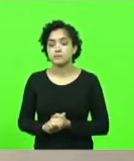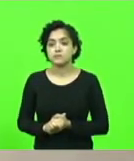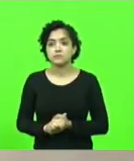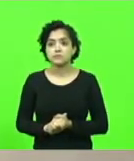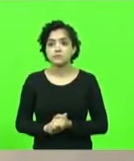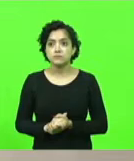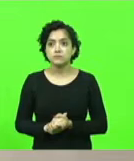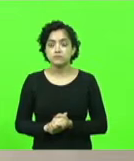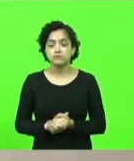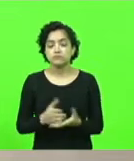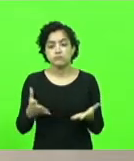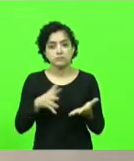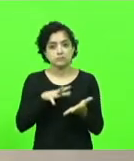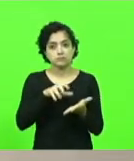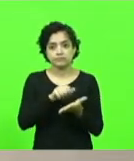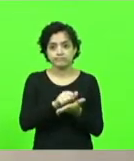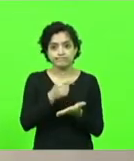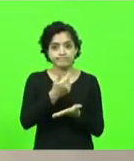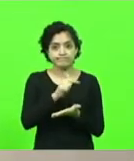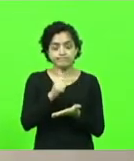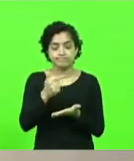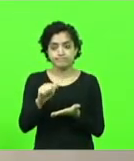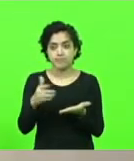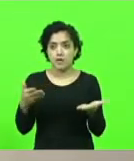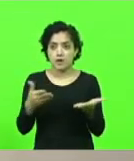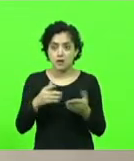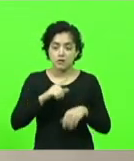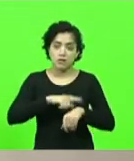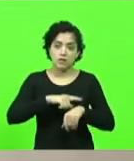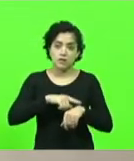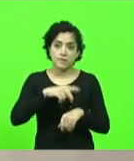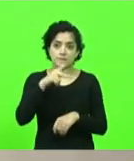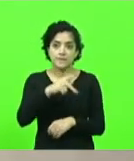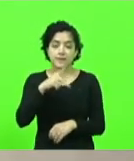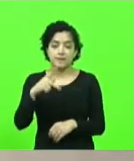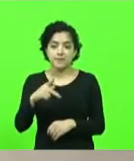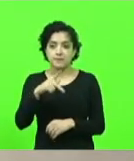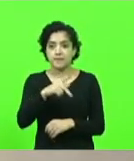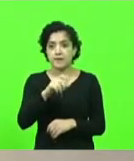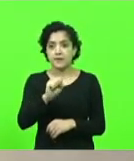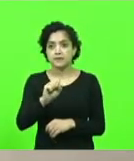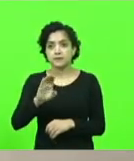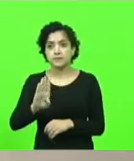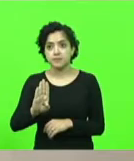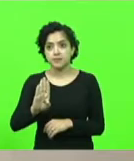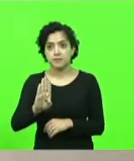em não havendo oradores inscritos horária do bloco PP PSB